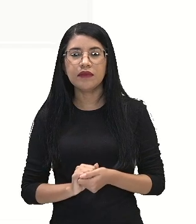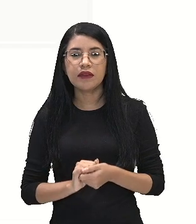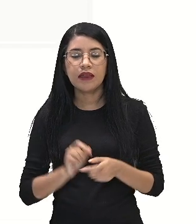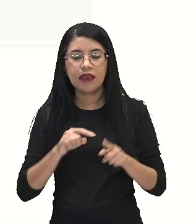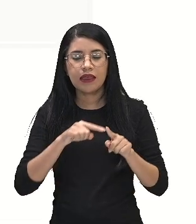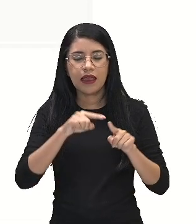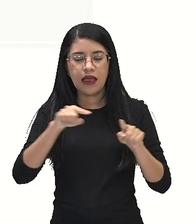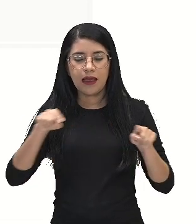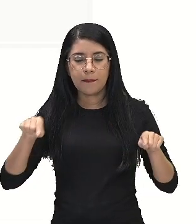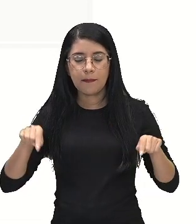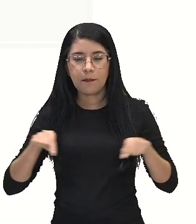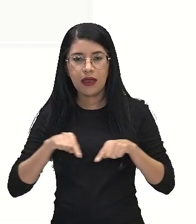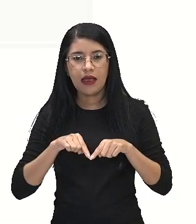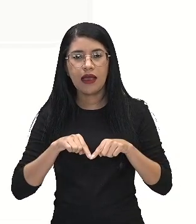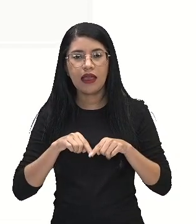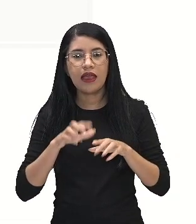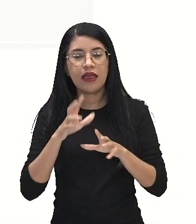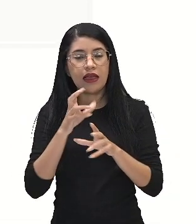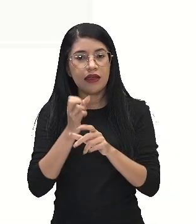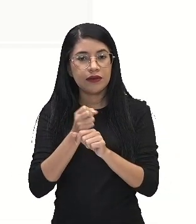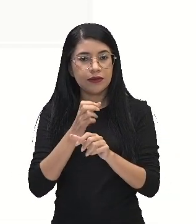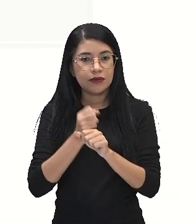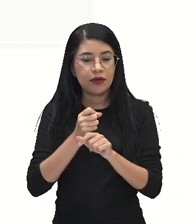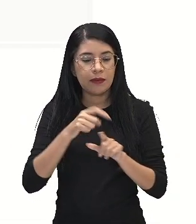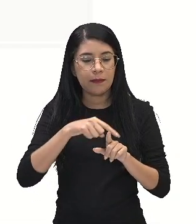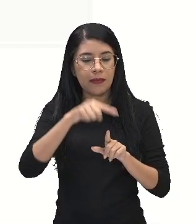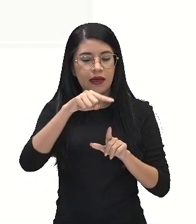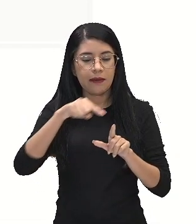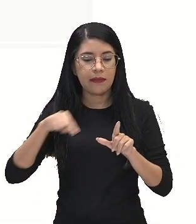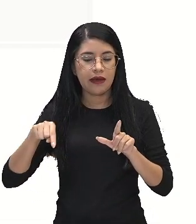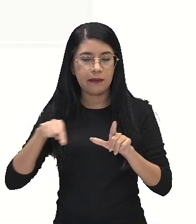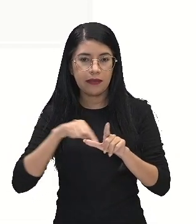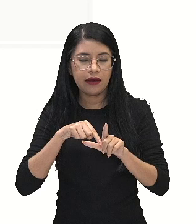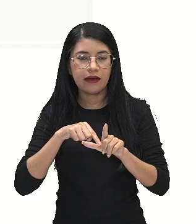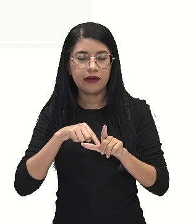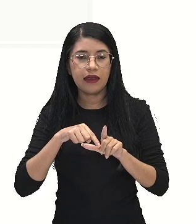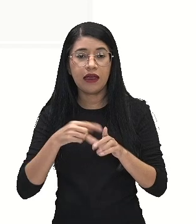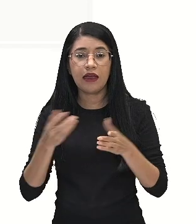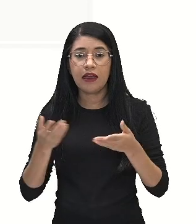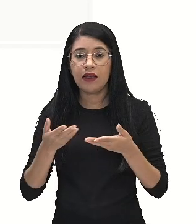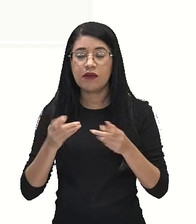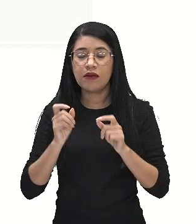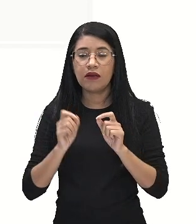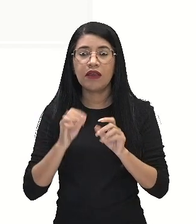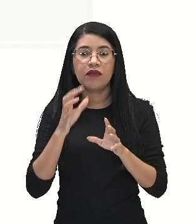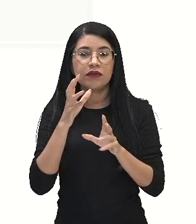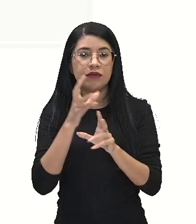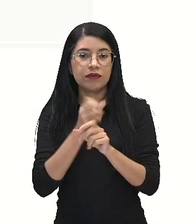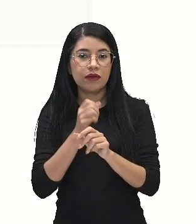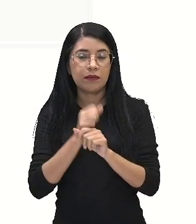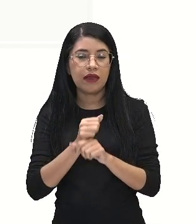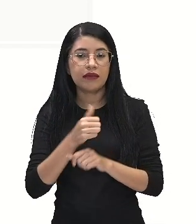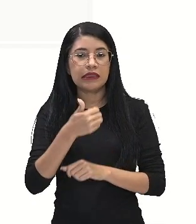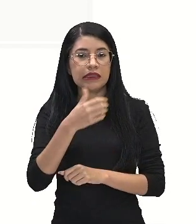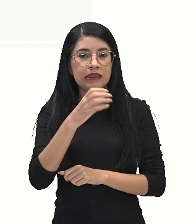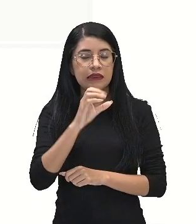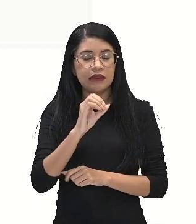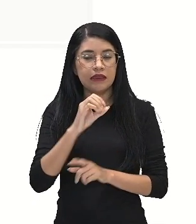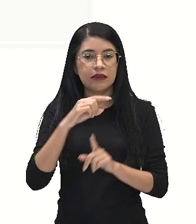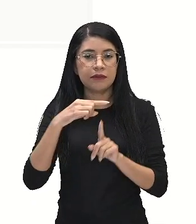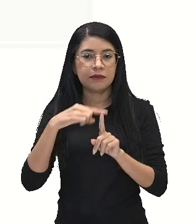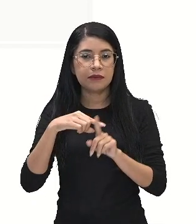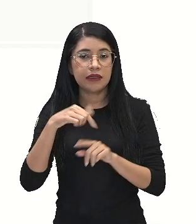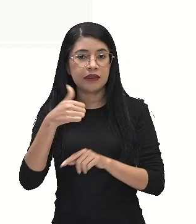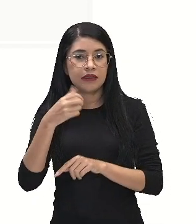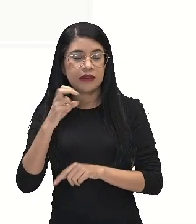perímetro é a soma de todos os lados, né? Então, o que é que eu vou fazer agora? Eu vou somar 10 mais